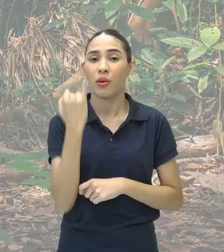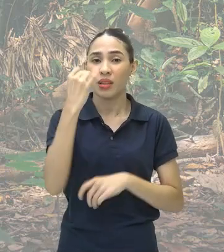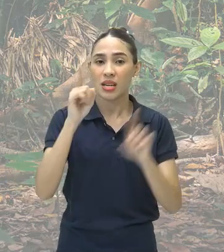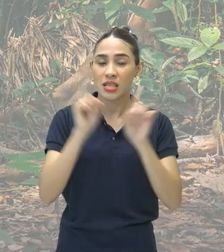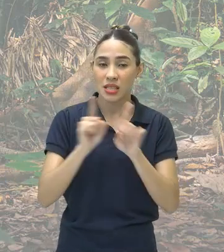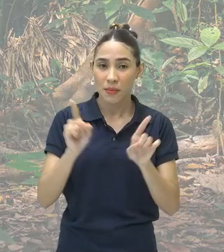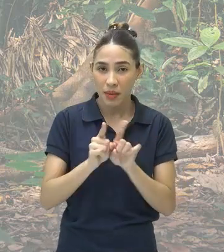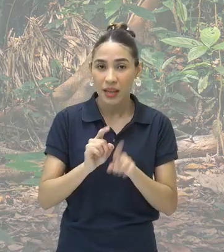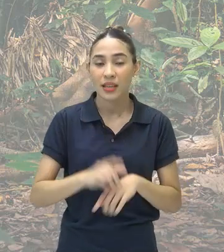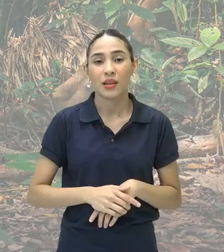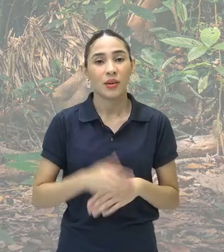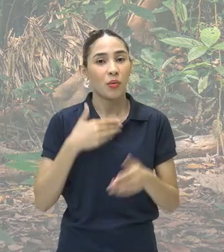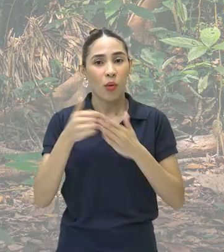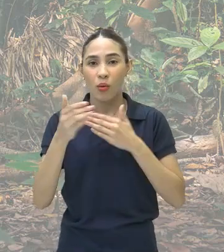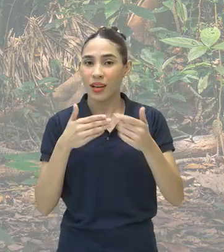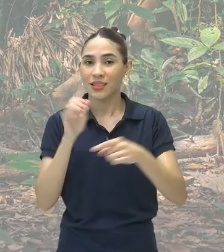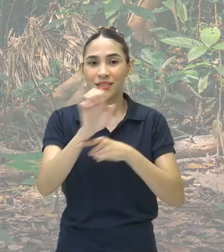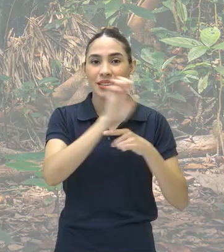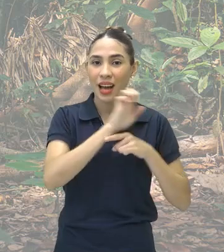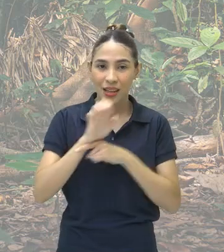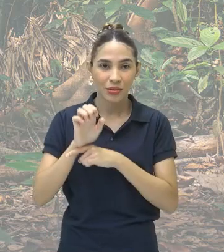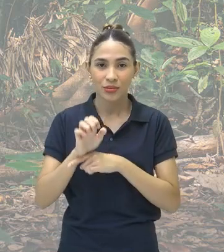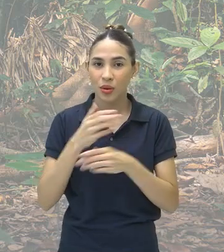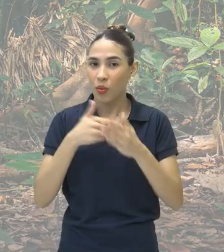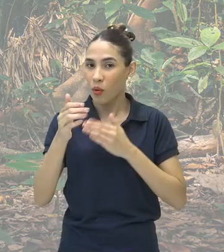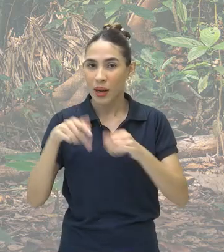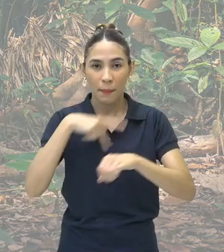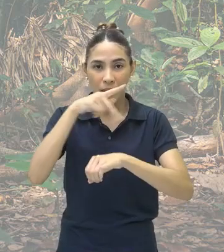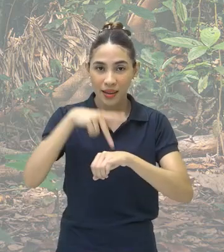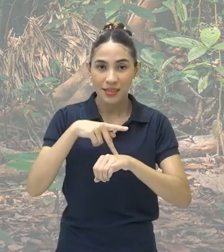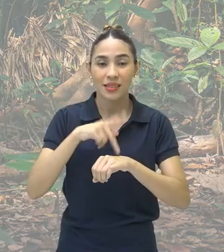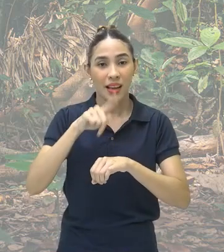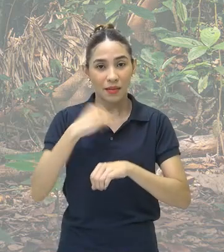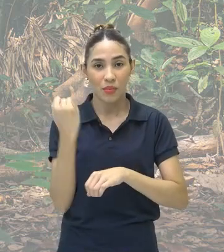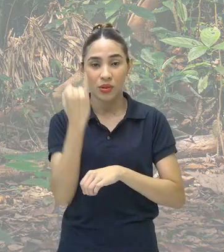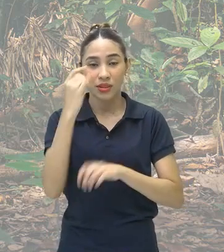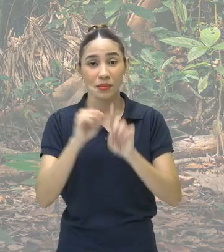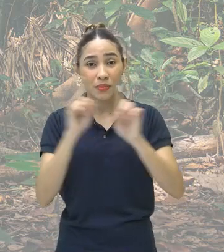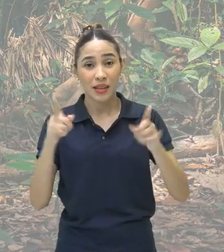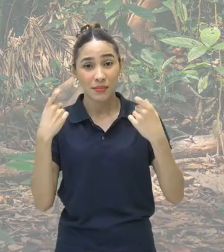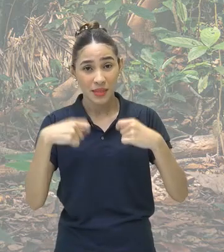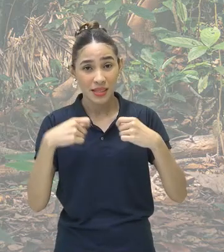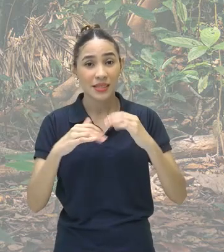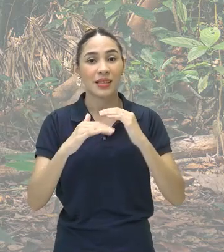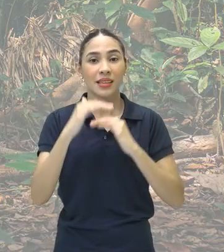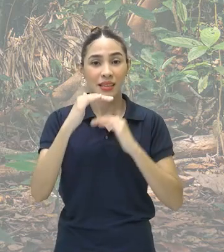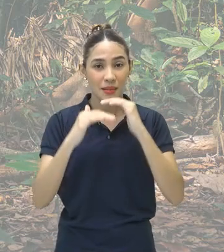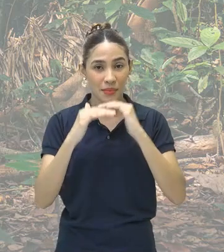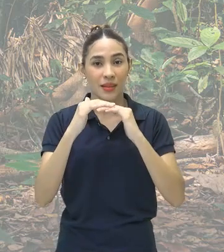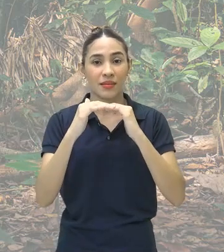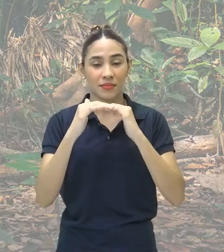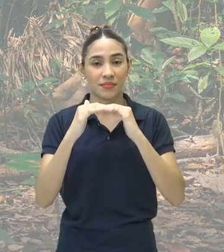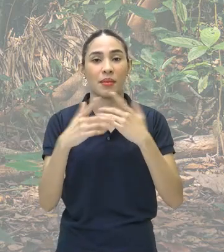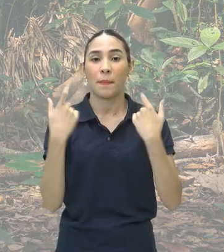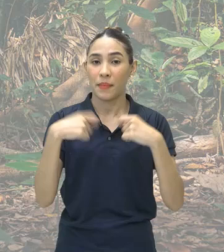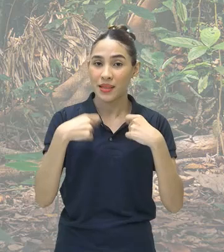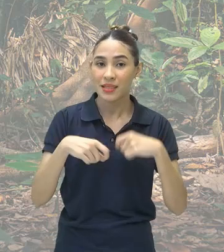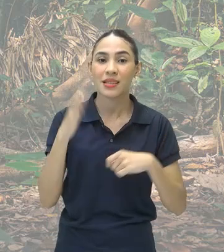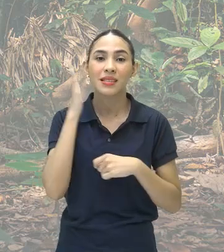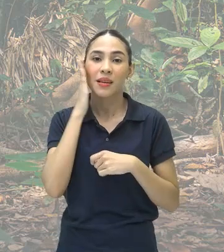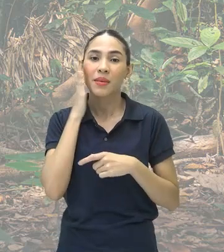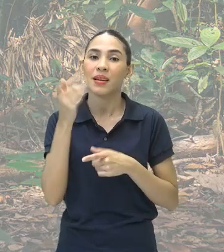e importante para qualquer estado, para qualquer nação, tá? Mas é preciso equilibrar com isso aqui. É preciso